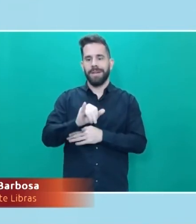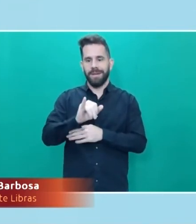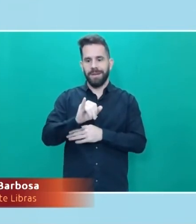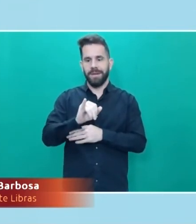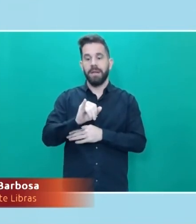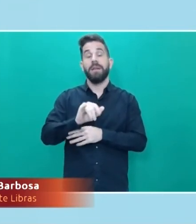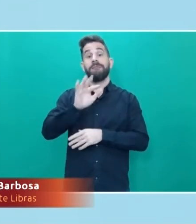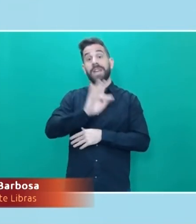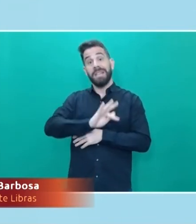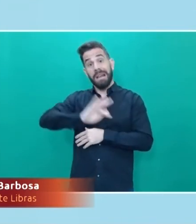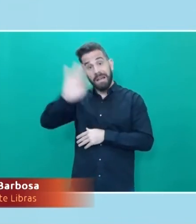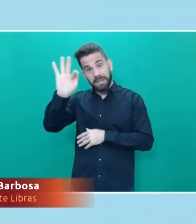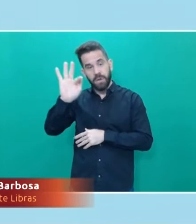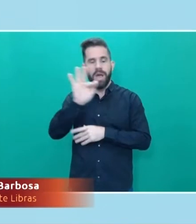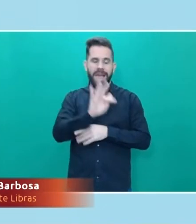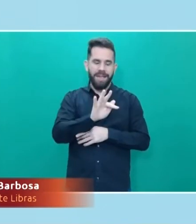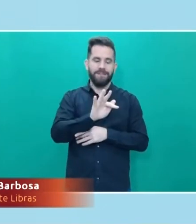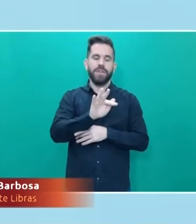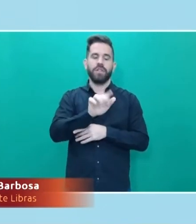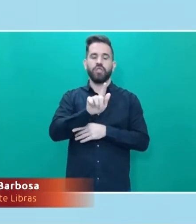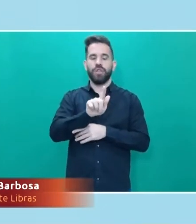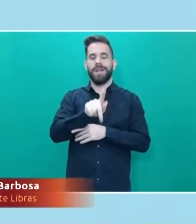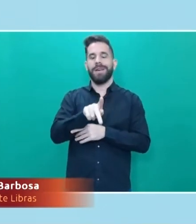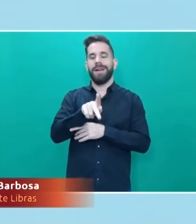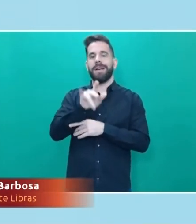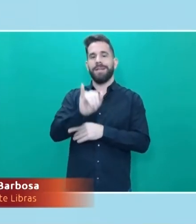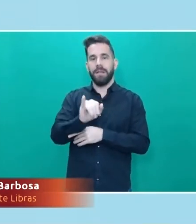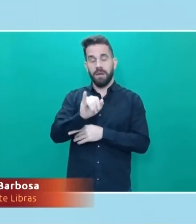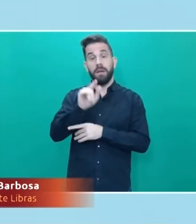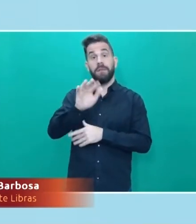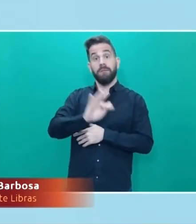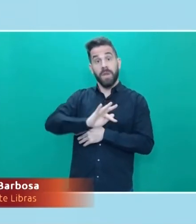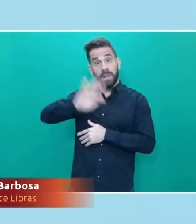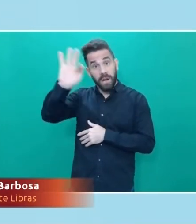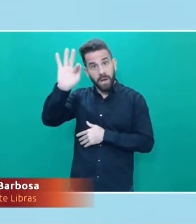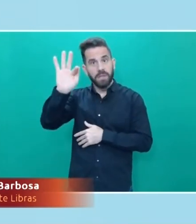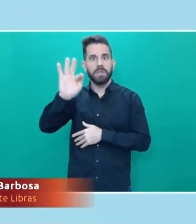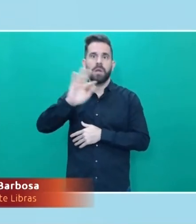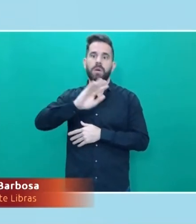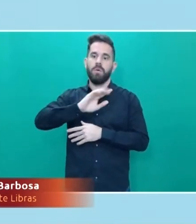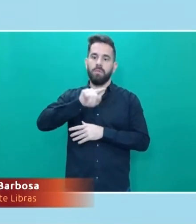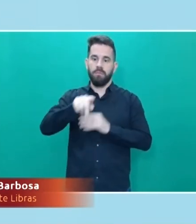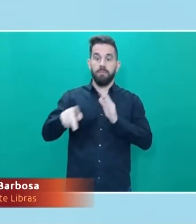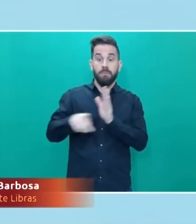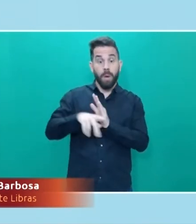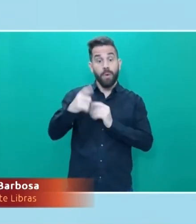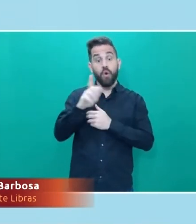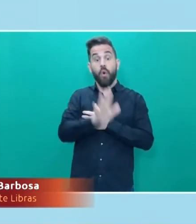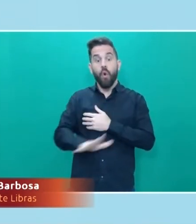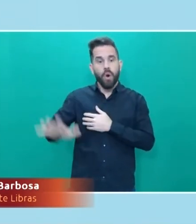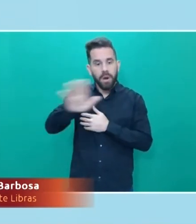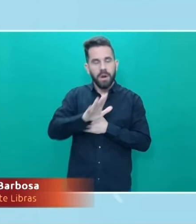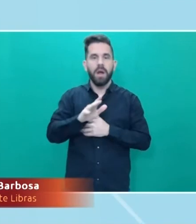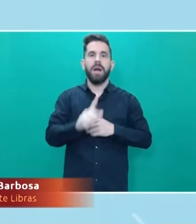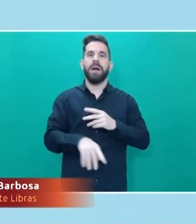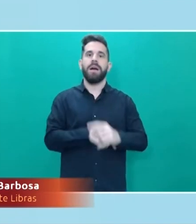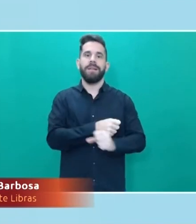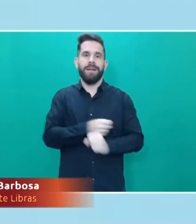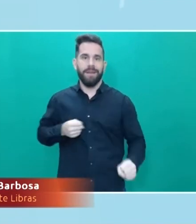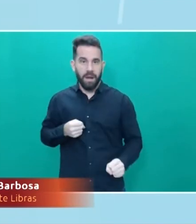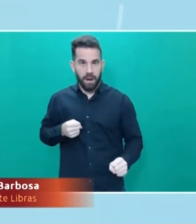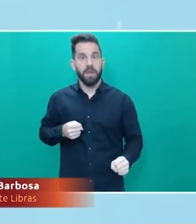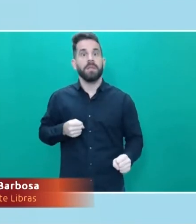Adão, que é uma pessoa que estendeu a mão, não só para mim, né? Para toda a minha equipe, abriu as portas